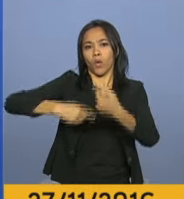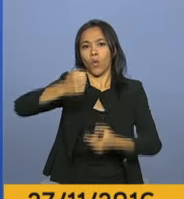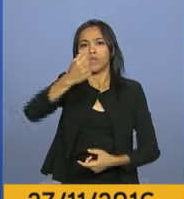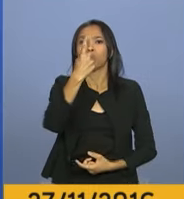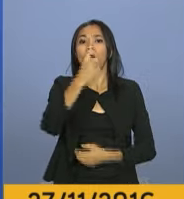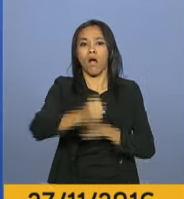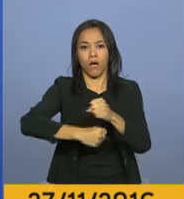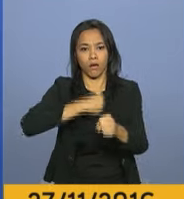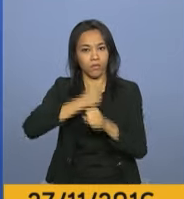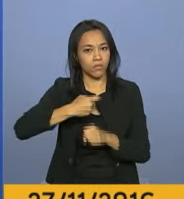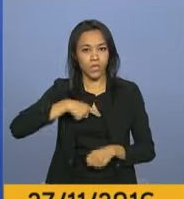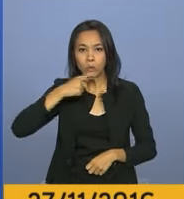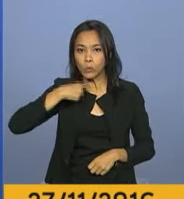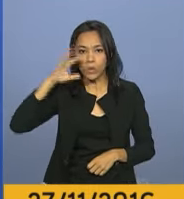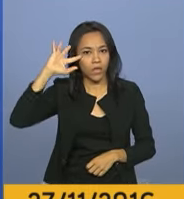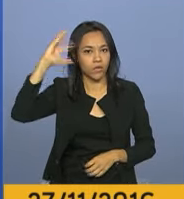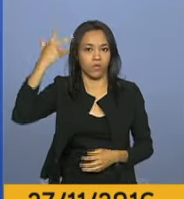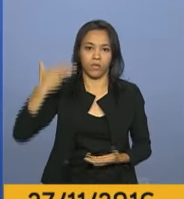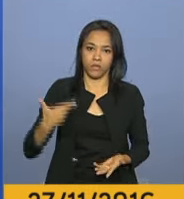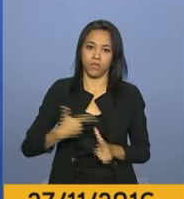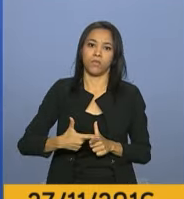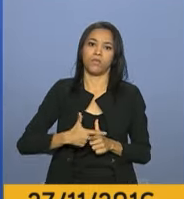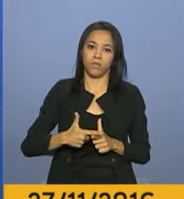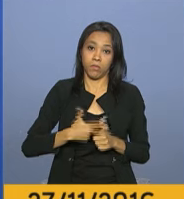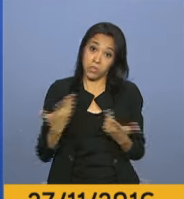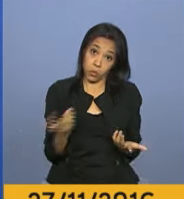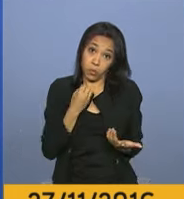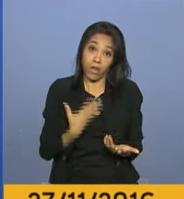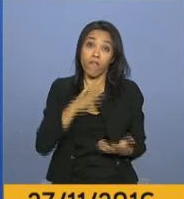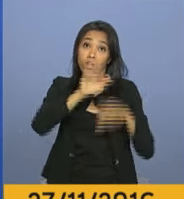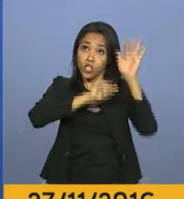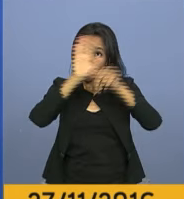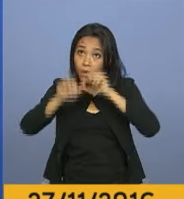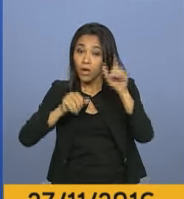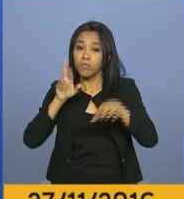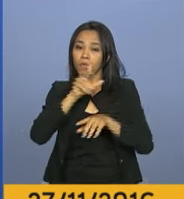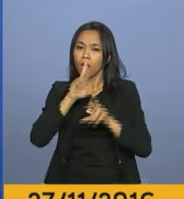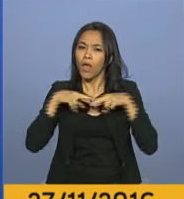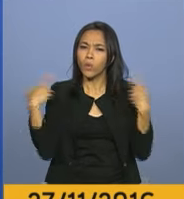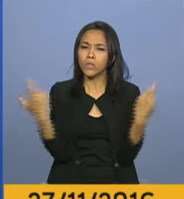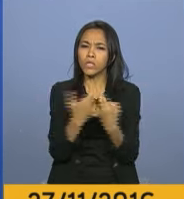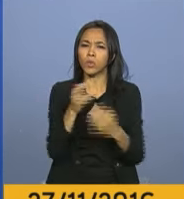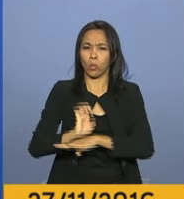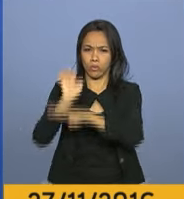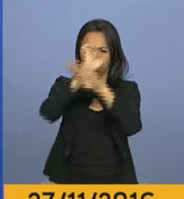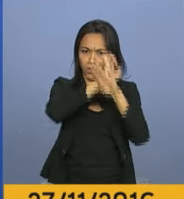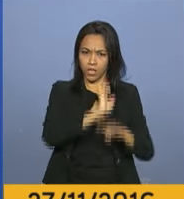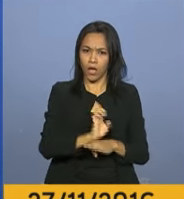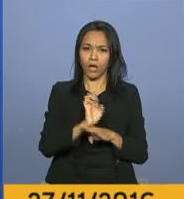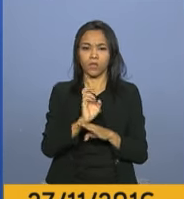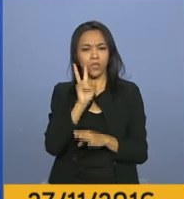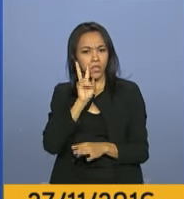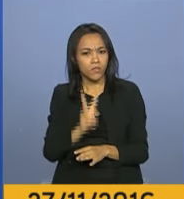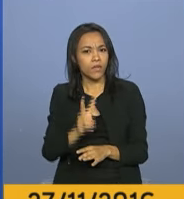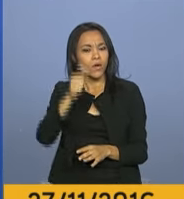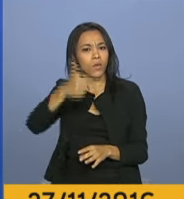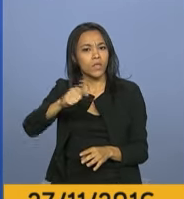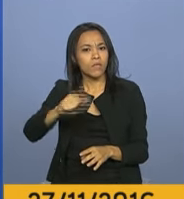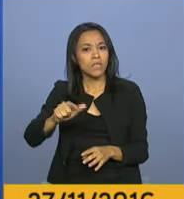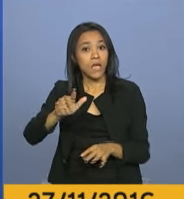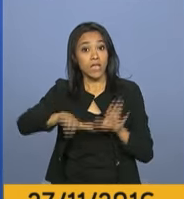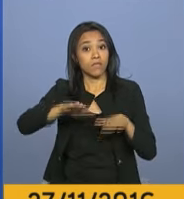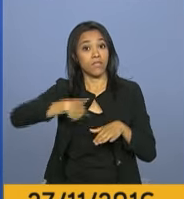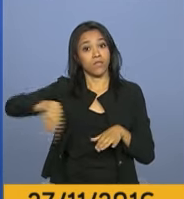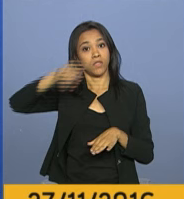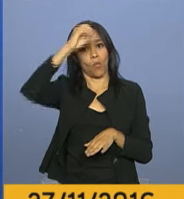solucionava. Então, logo assumimos, nós reunimos os estados, fizemos uma repactuação. Para se ter ideia, muitas vezes isso não chega a